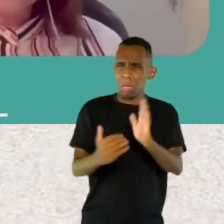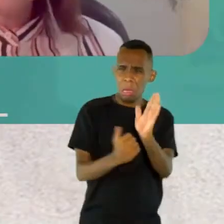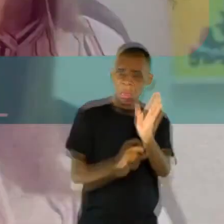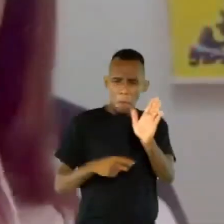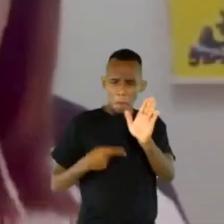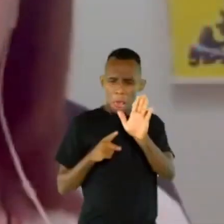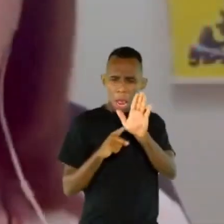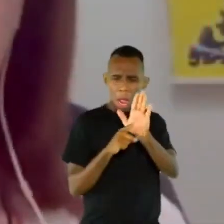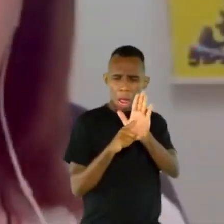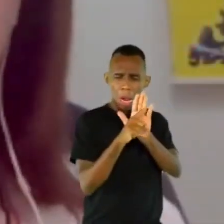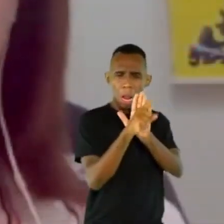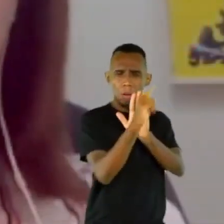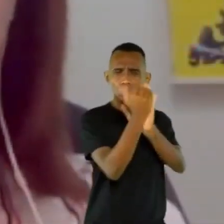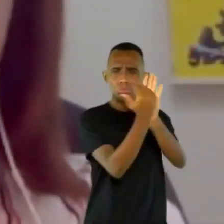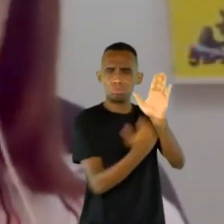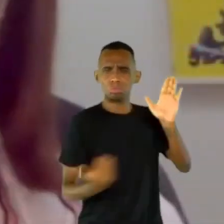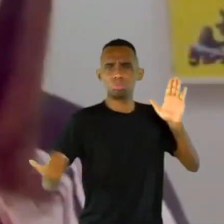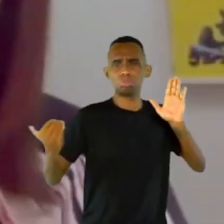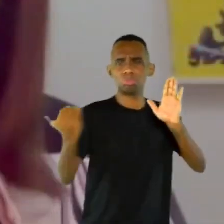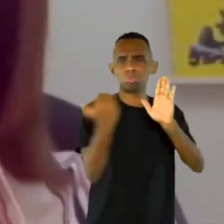já fomos